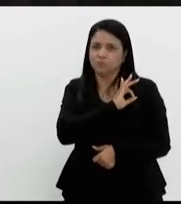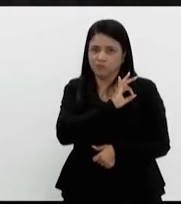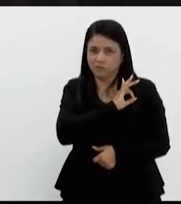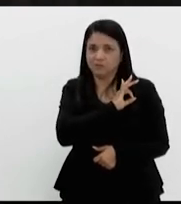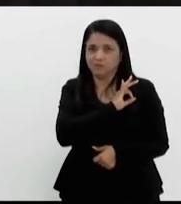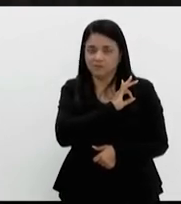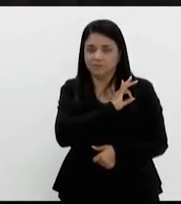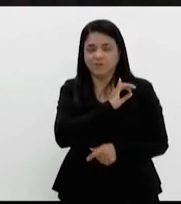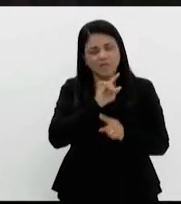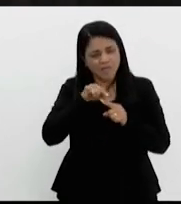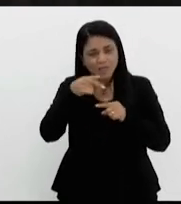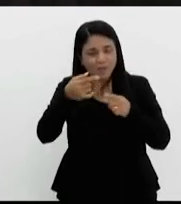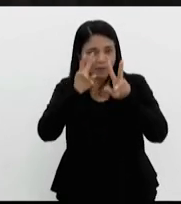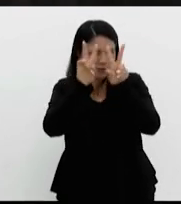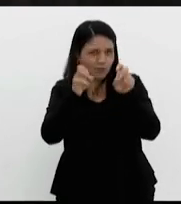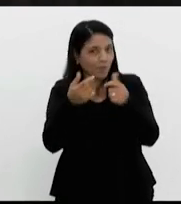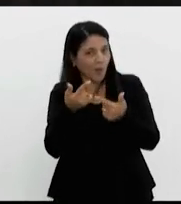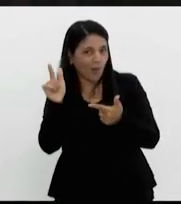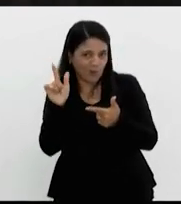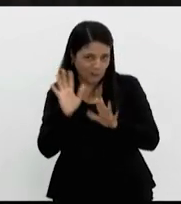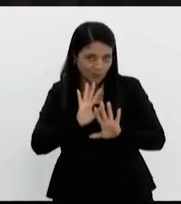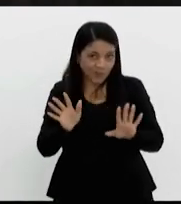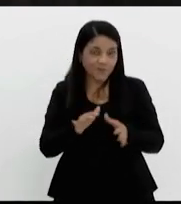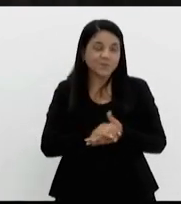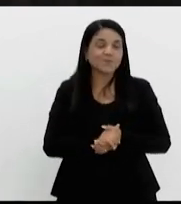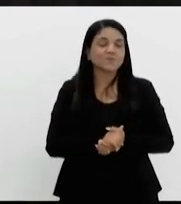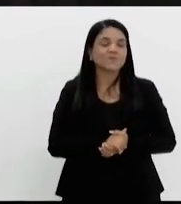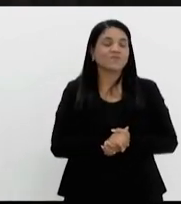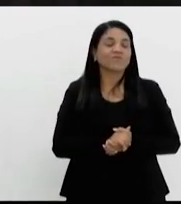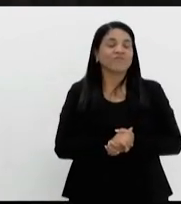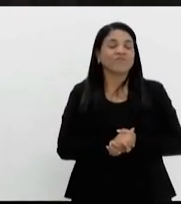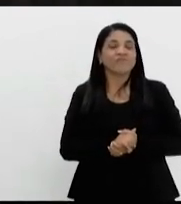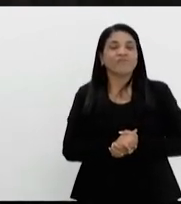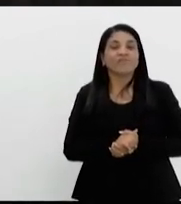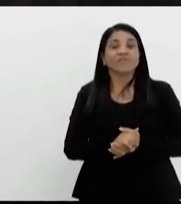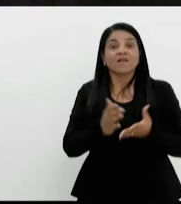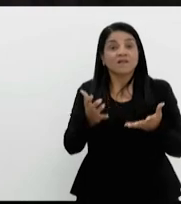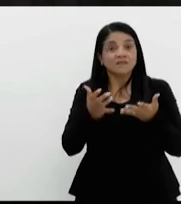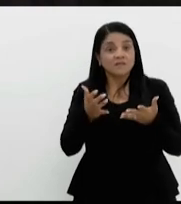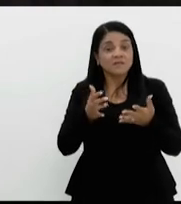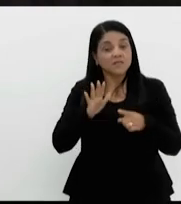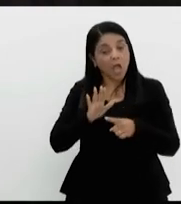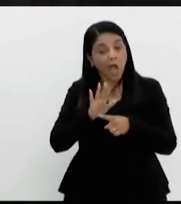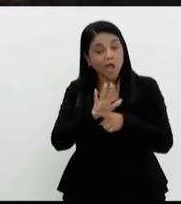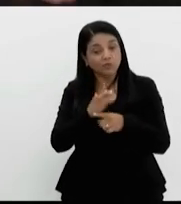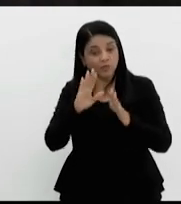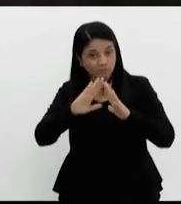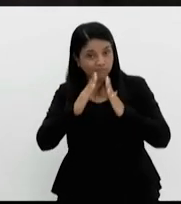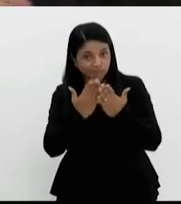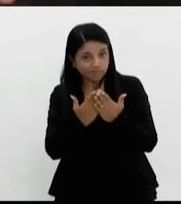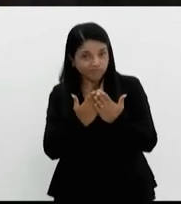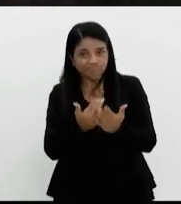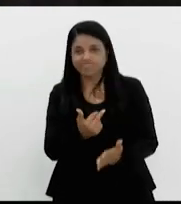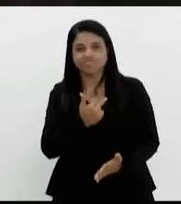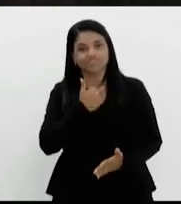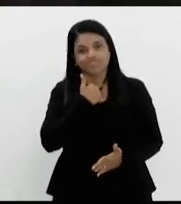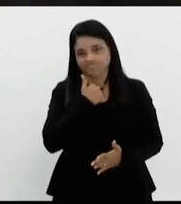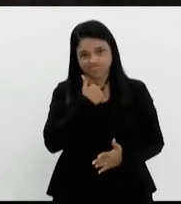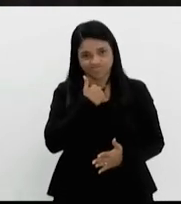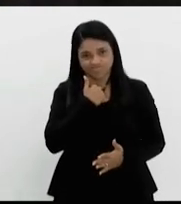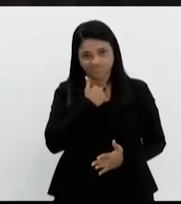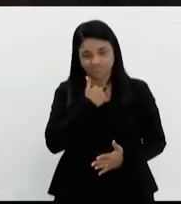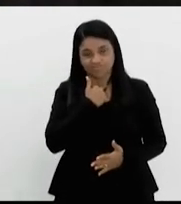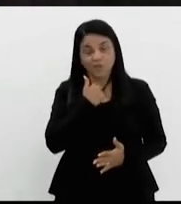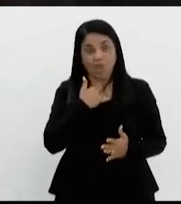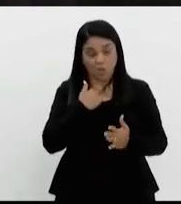Depois vamos falar disso. Então, a gente queria ali ajudar uma escola, mas não podia. Aí eu